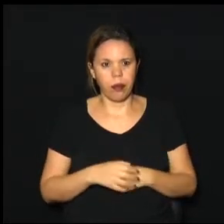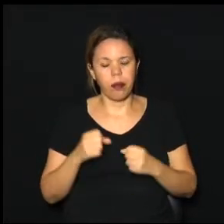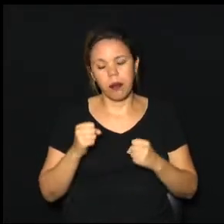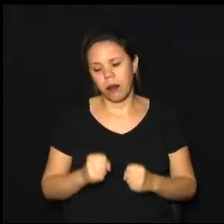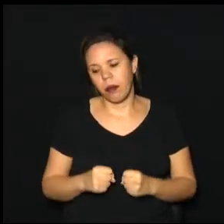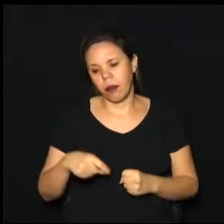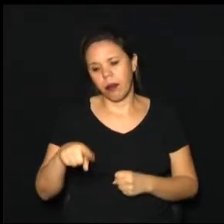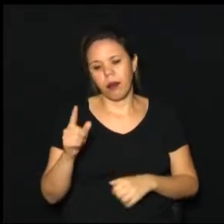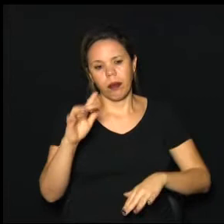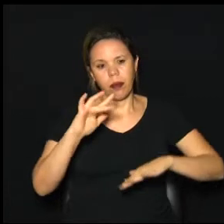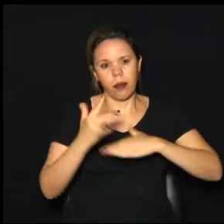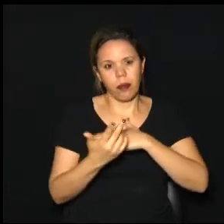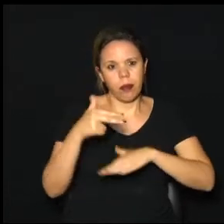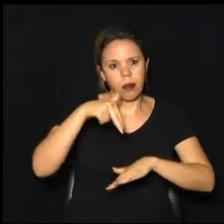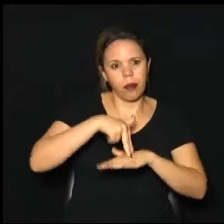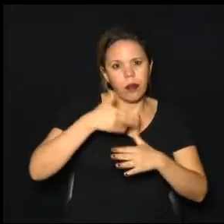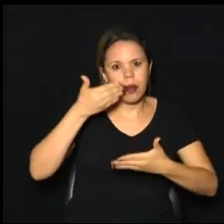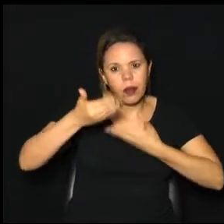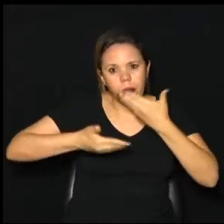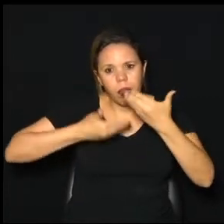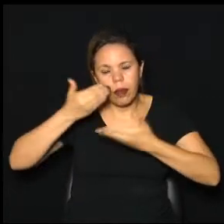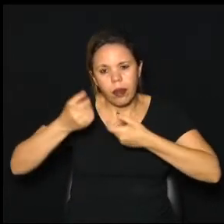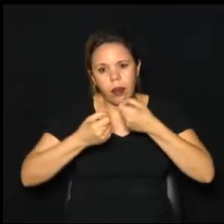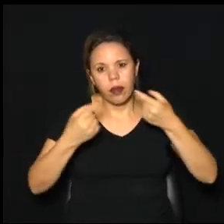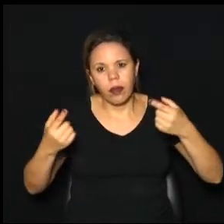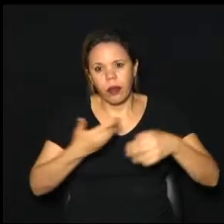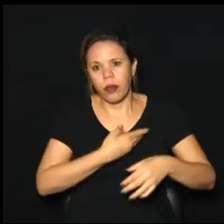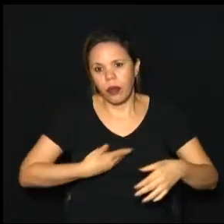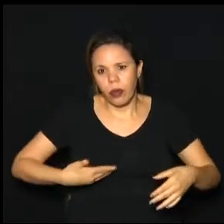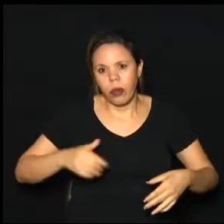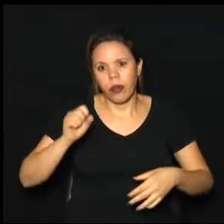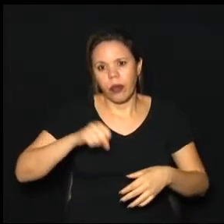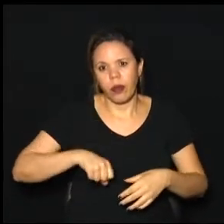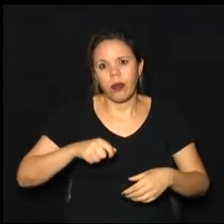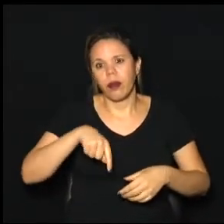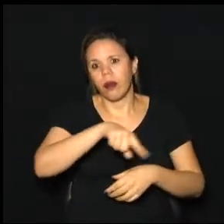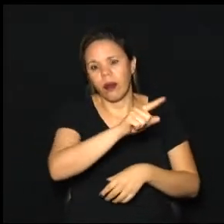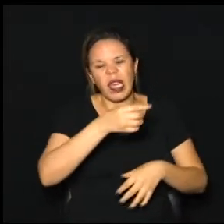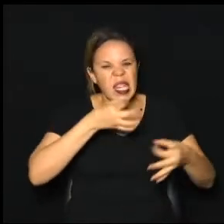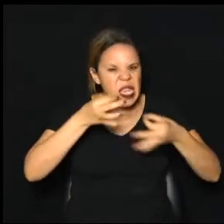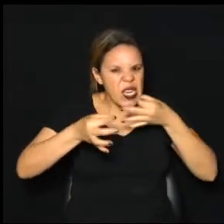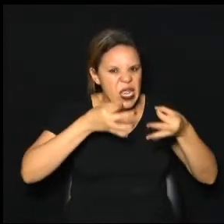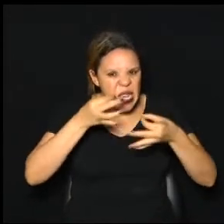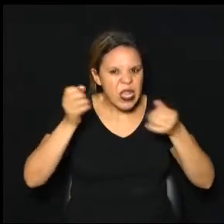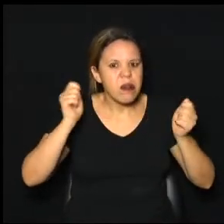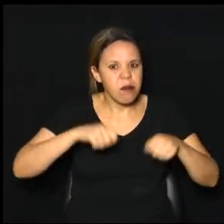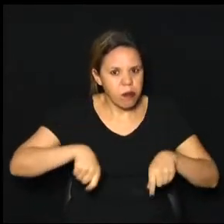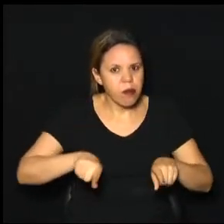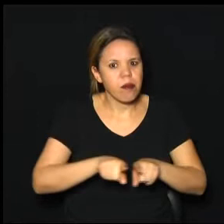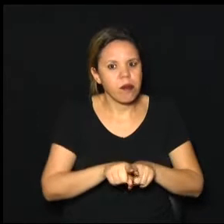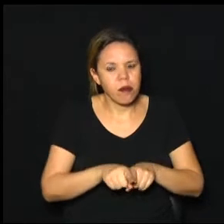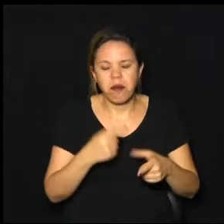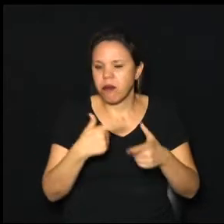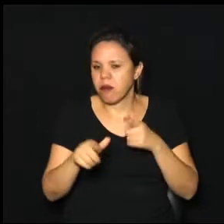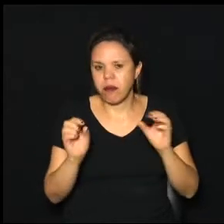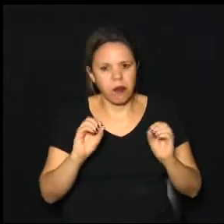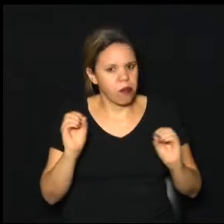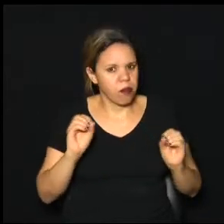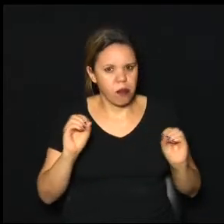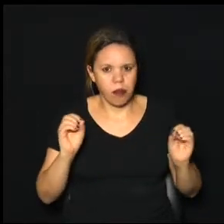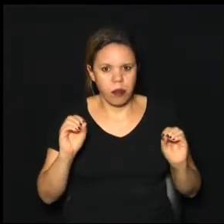ir nas redes sociais e elogiar alguma coisa do governo? Pode. Pode ir criticar? Pode também. Não tem problema